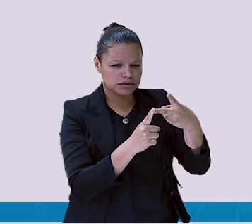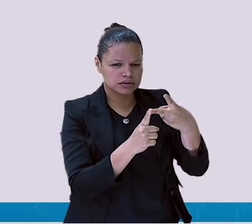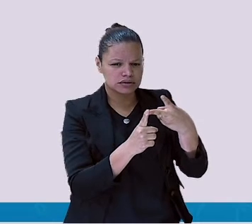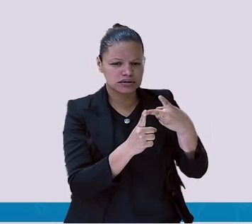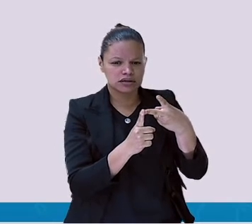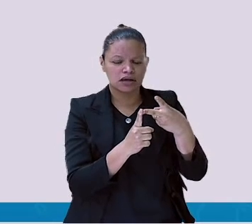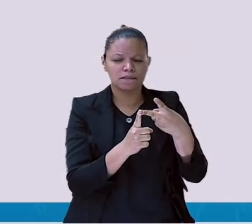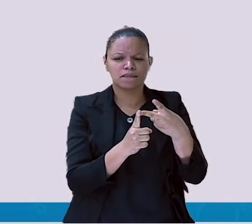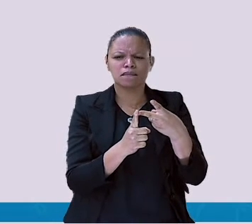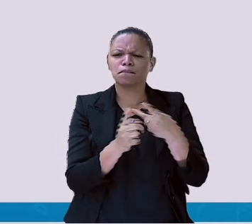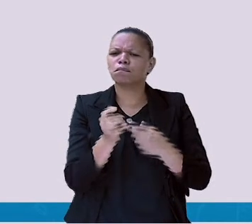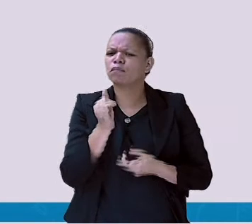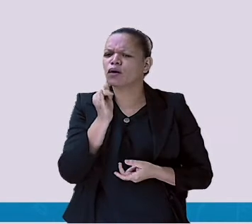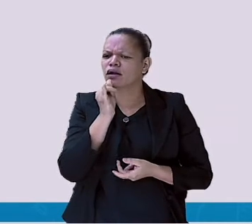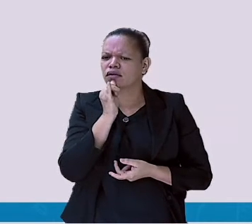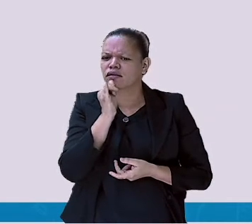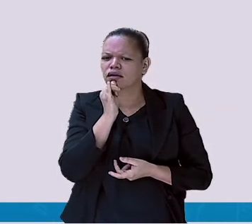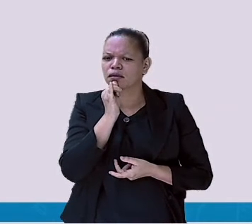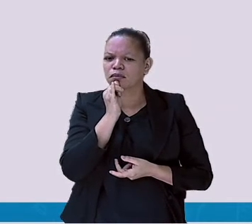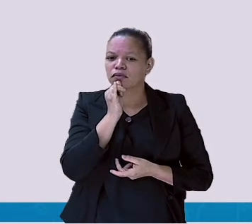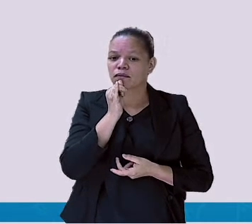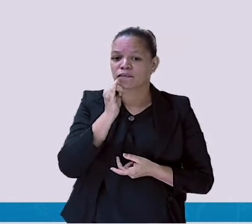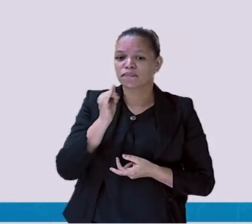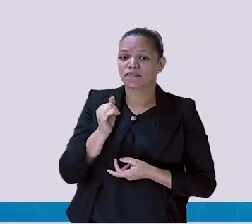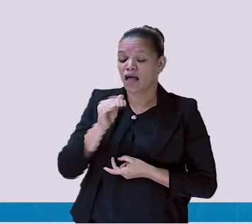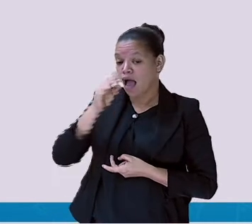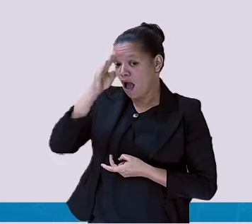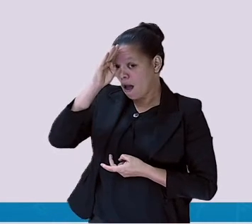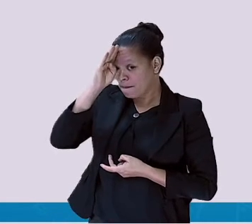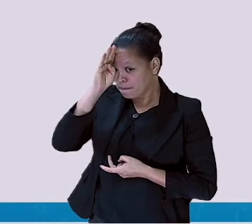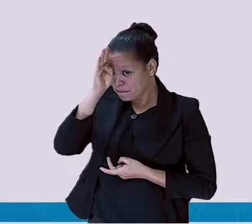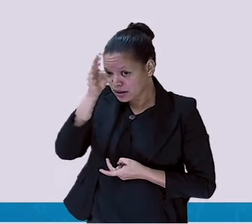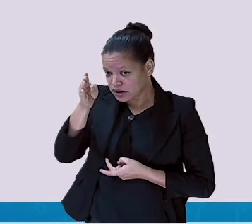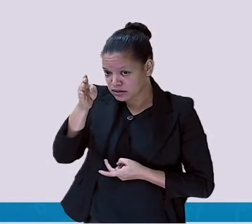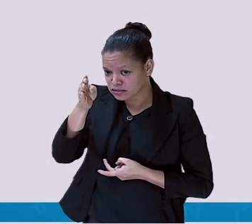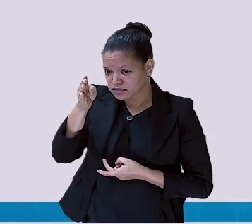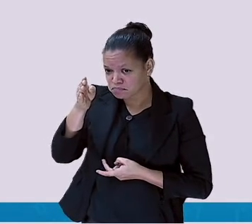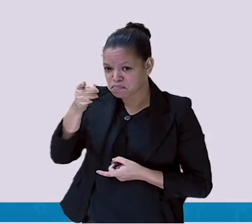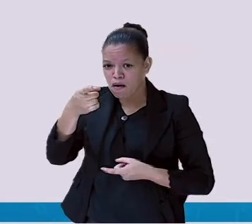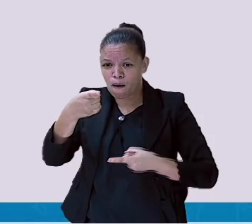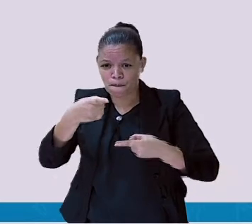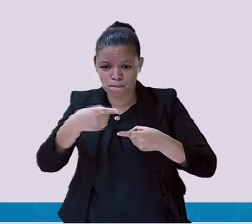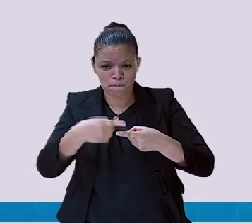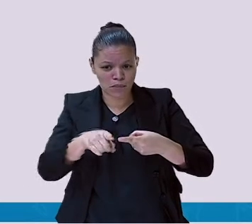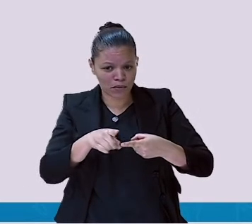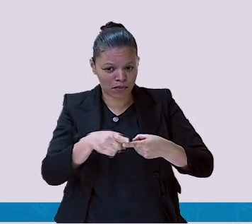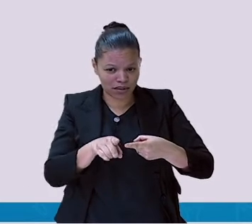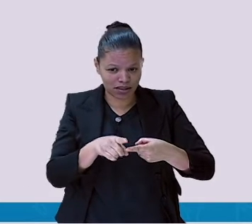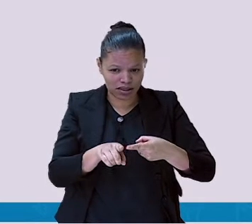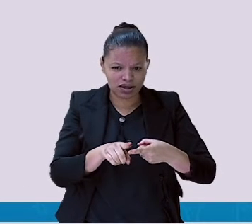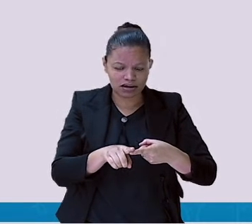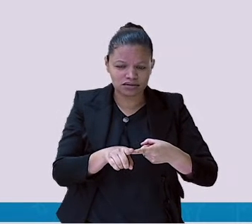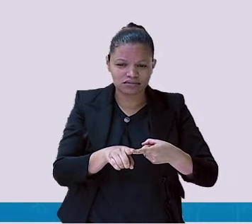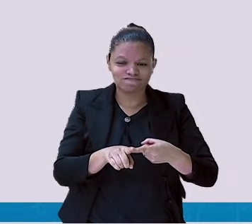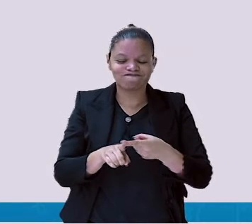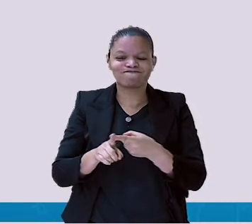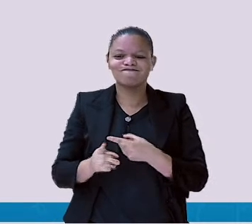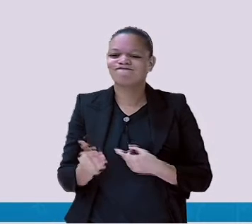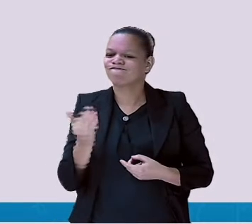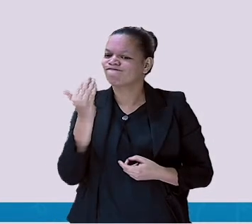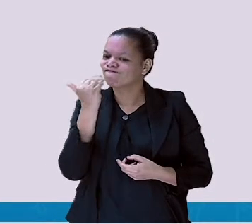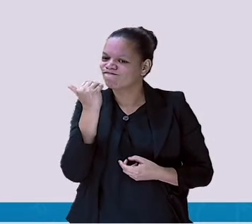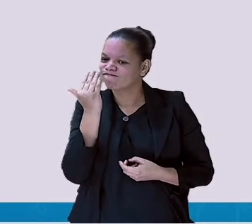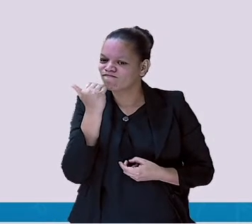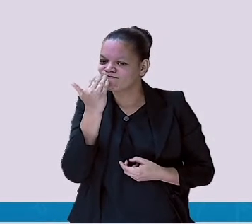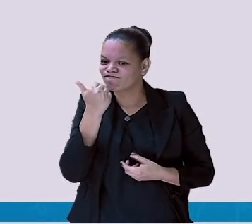do diabetes tipo 2 são maus hábitos alimentares, especialmente o consumo excessivo de